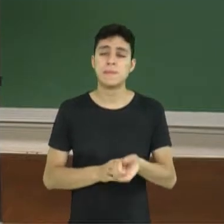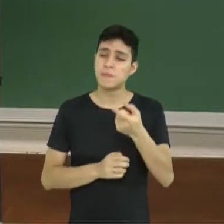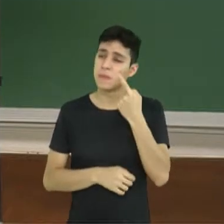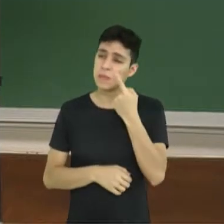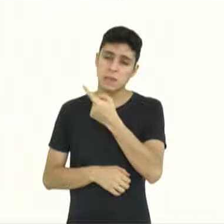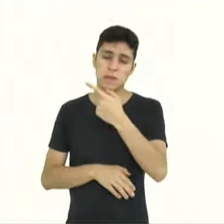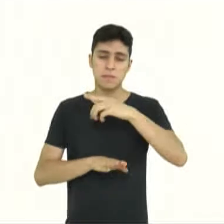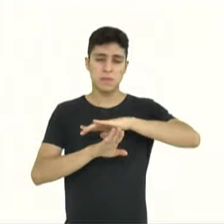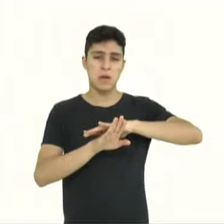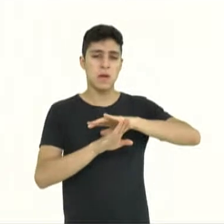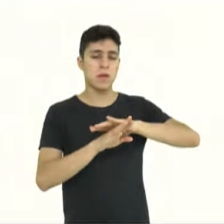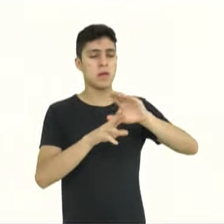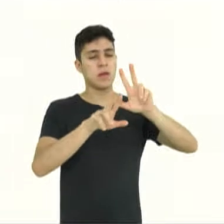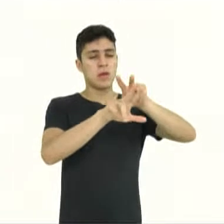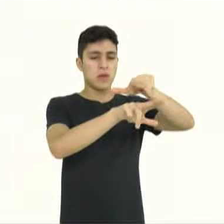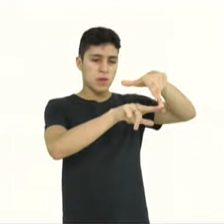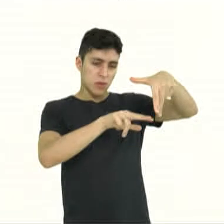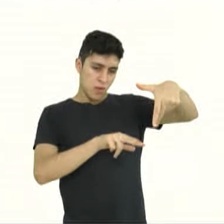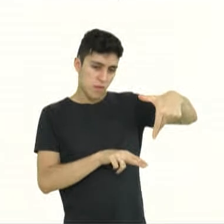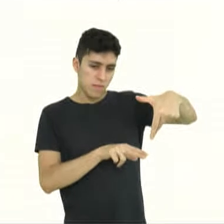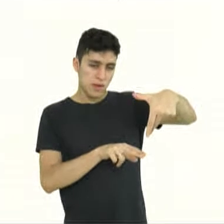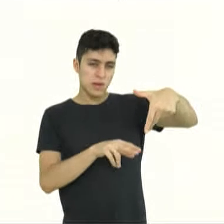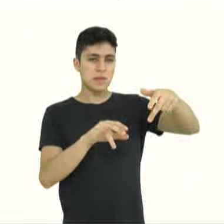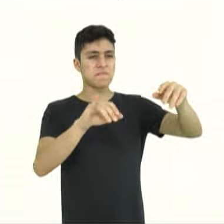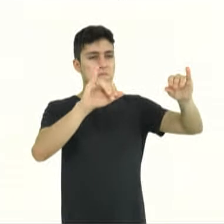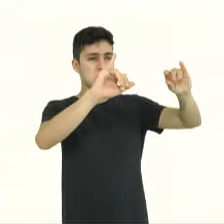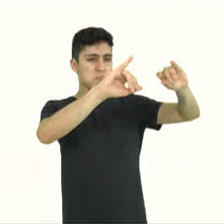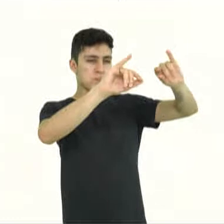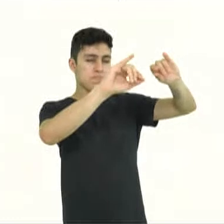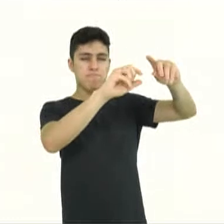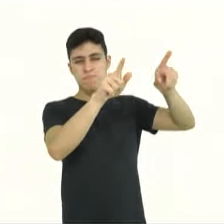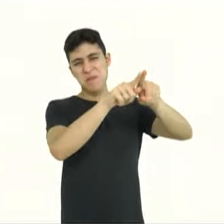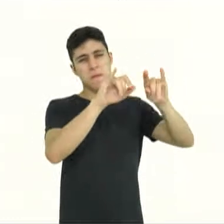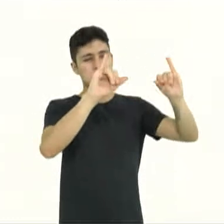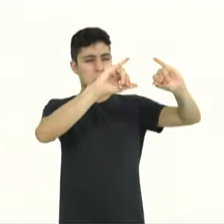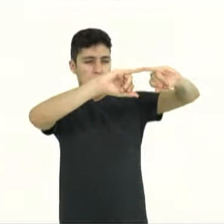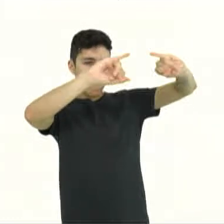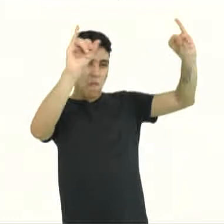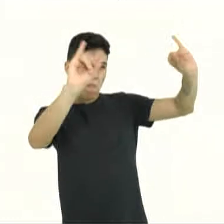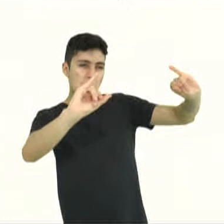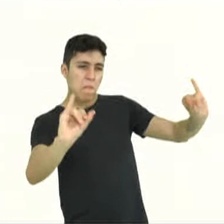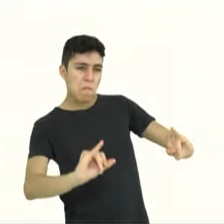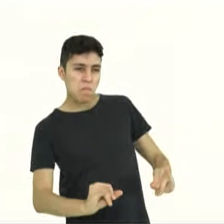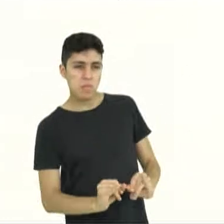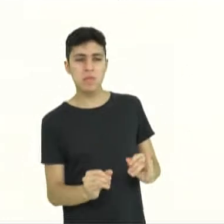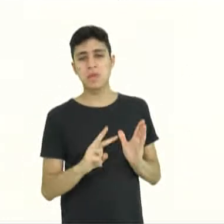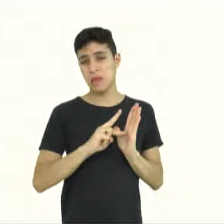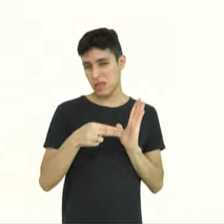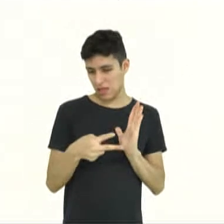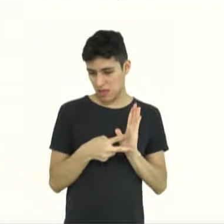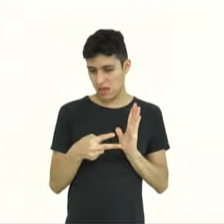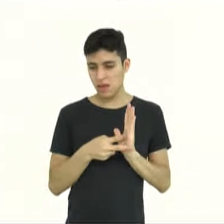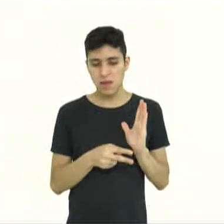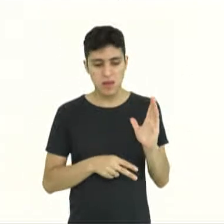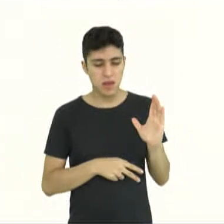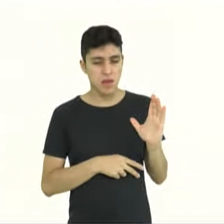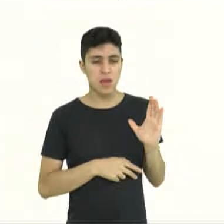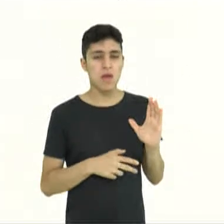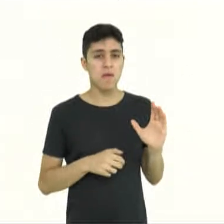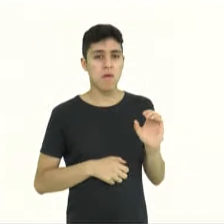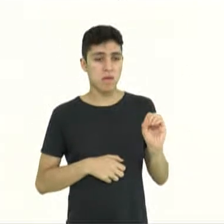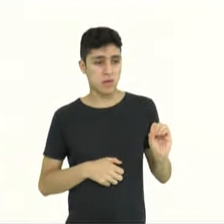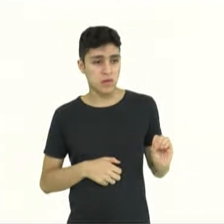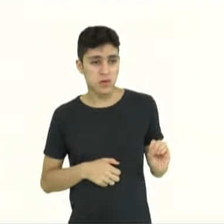de sombras ou silhuetas, né? Que é esse que a gente vai focar um pouquinho ali, né, pessoal? Consiste em manipular figuras em focos,